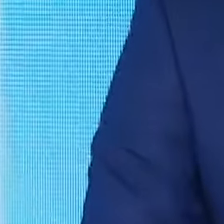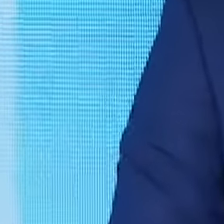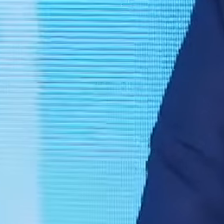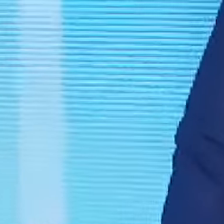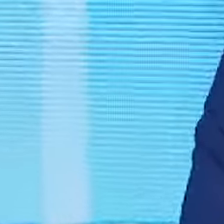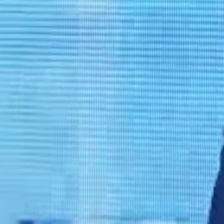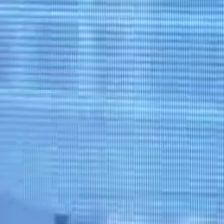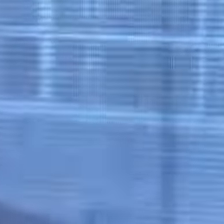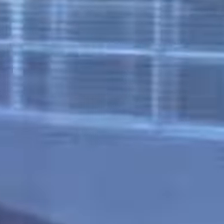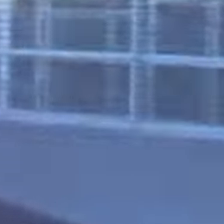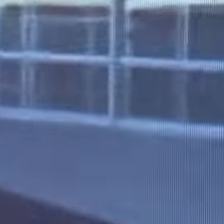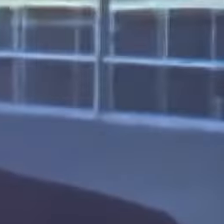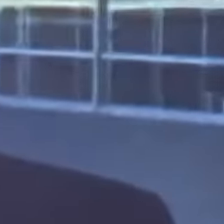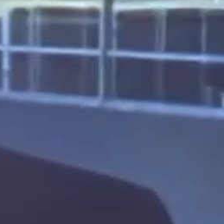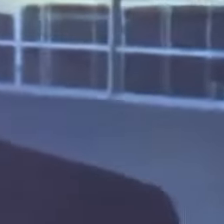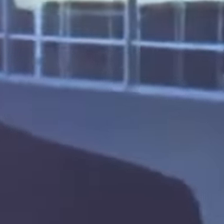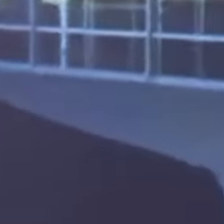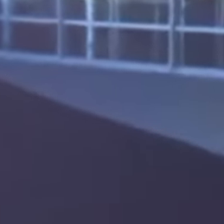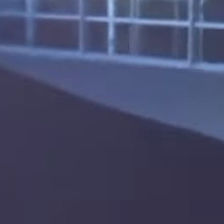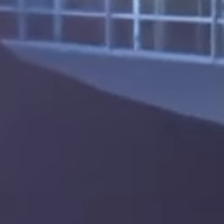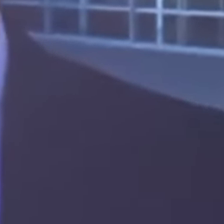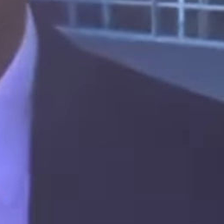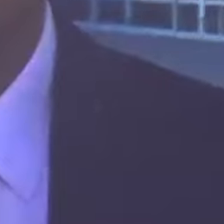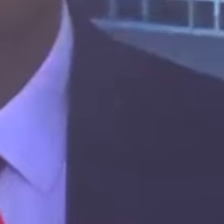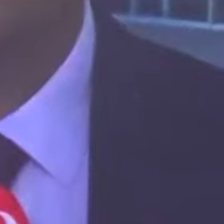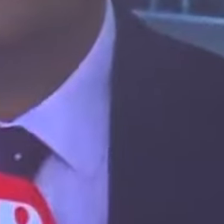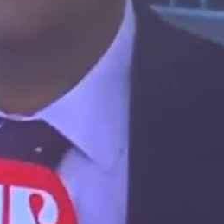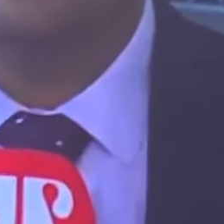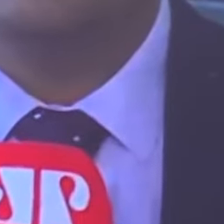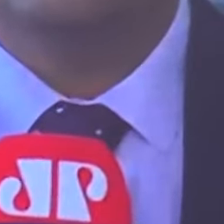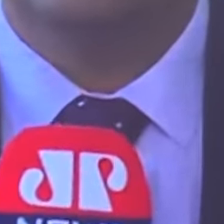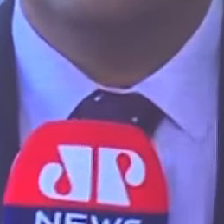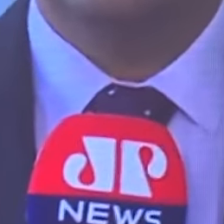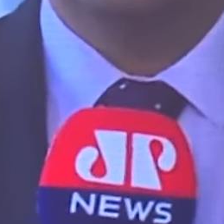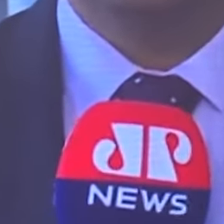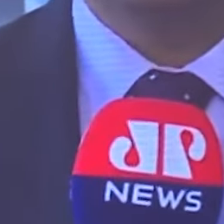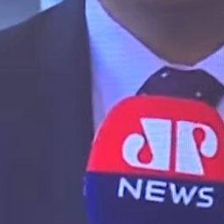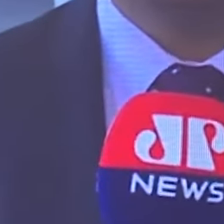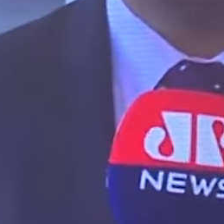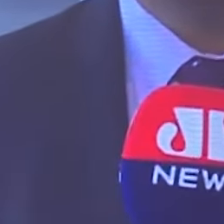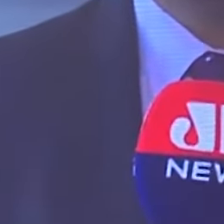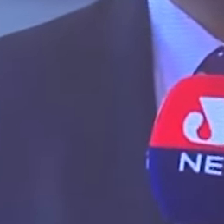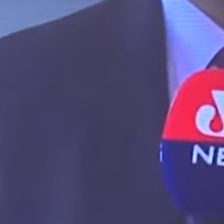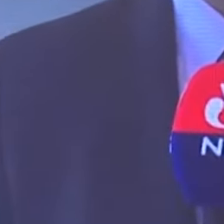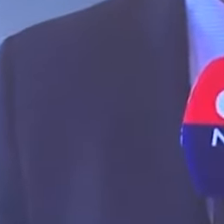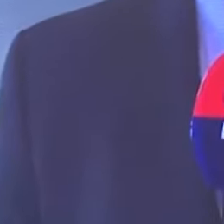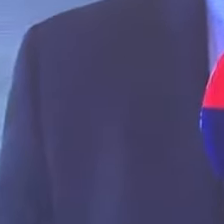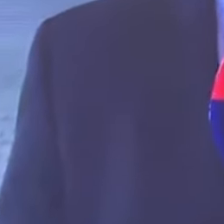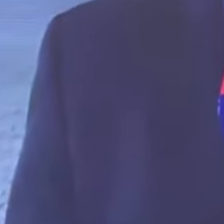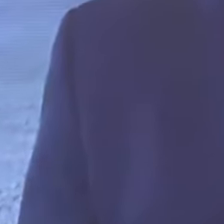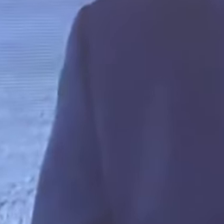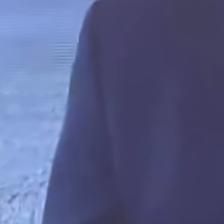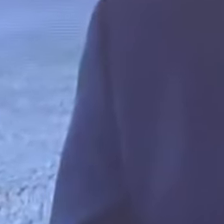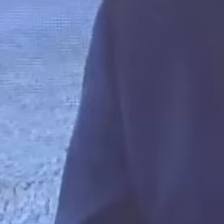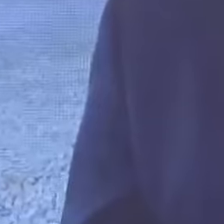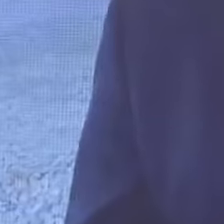Seguimos em Brasília. O presidente do Congresso, Rodrigo Pacheco, defende a aprovação de projetos que já estão em tramitação e que podem elevar